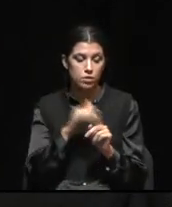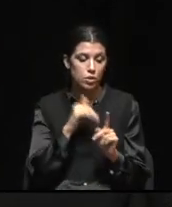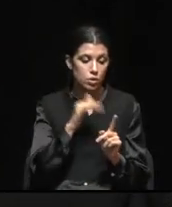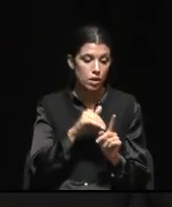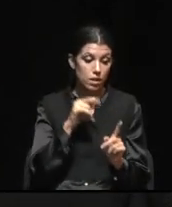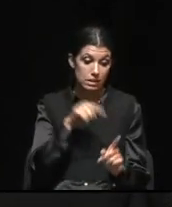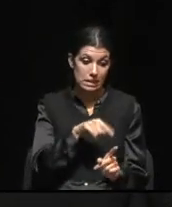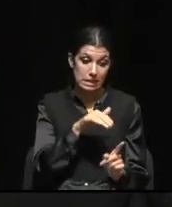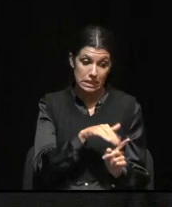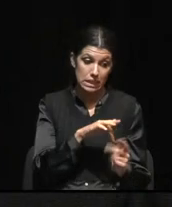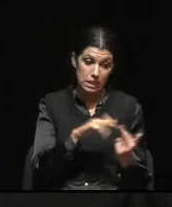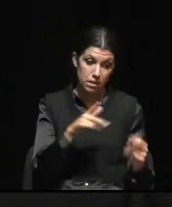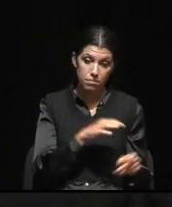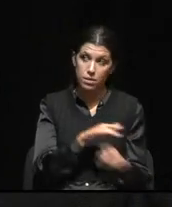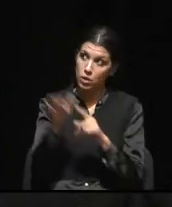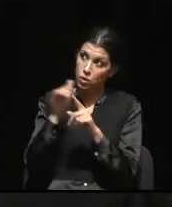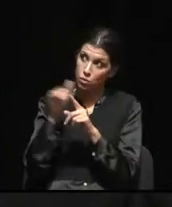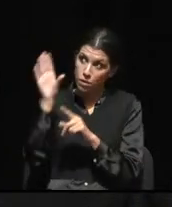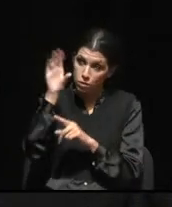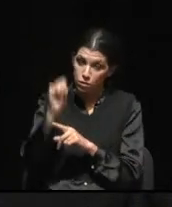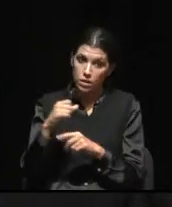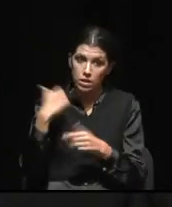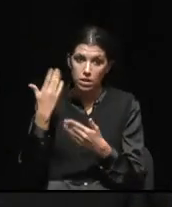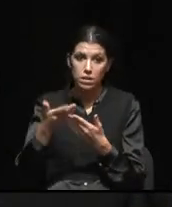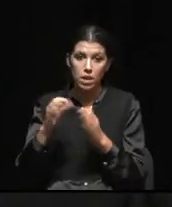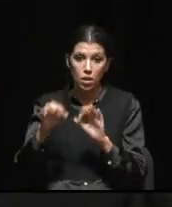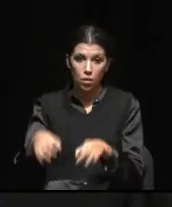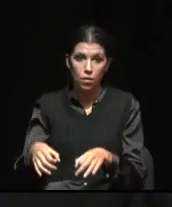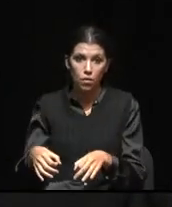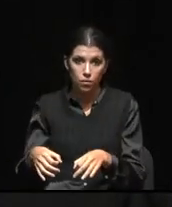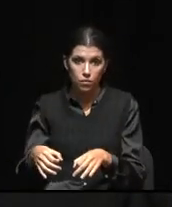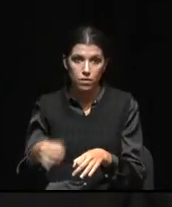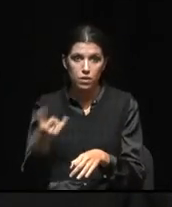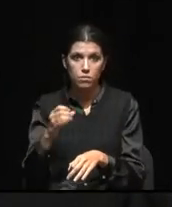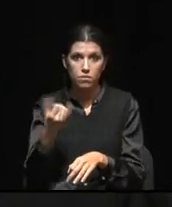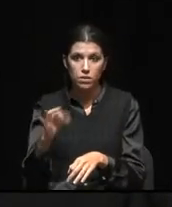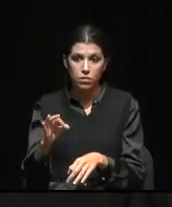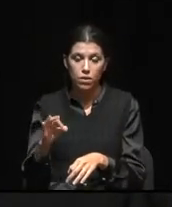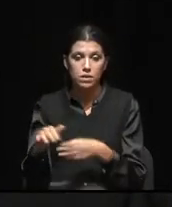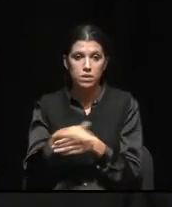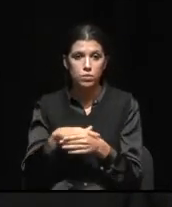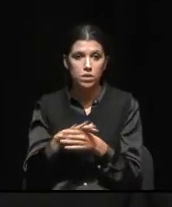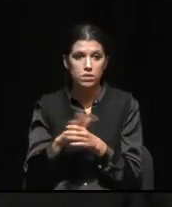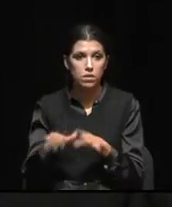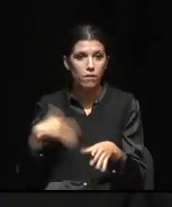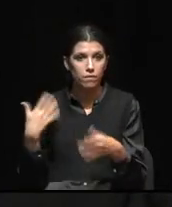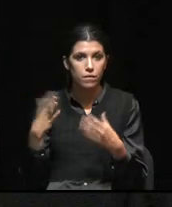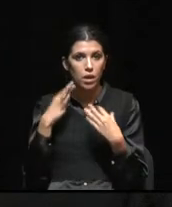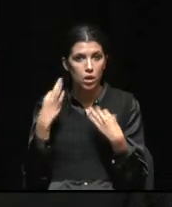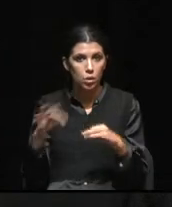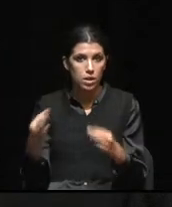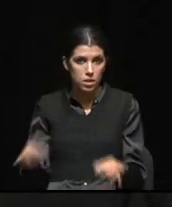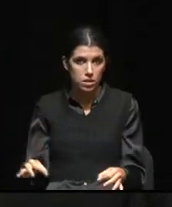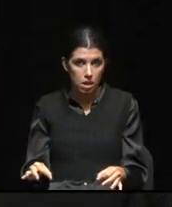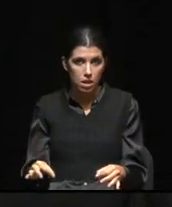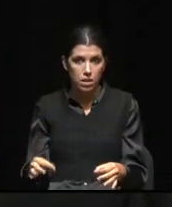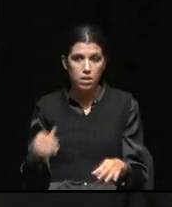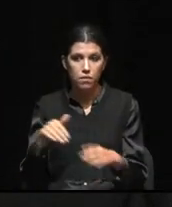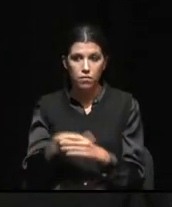governo a que até ao final 2024 seja regularizada a situação quem Vota